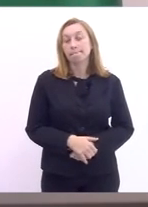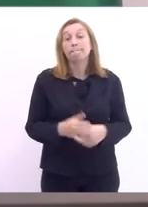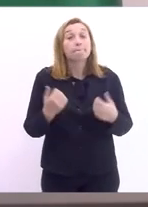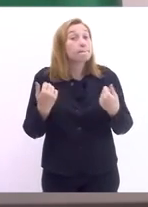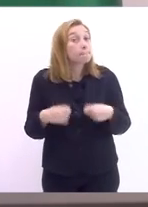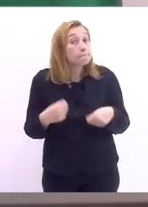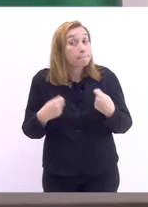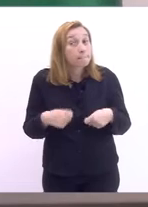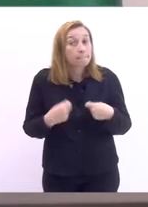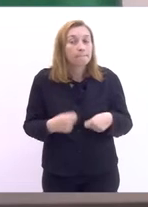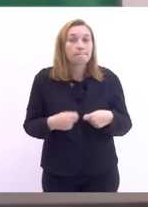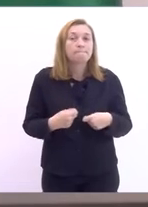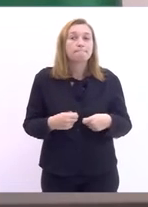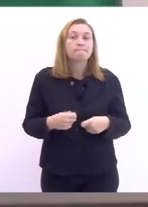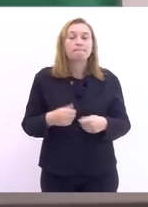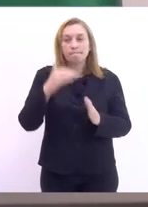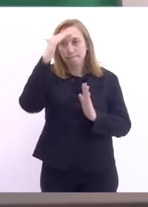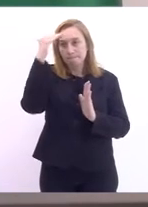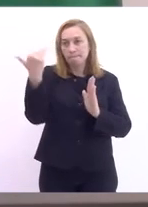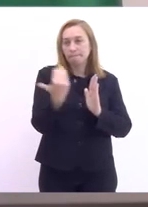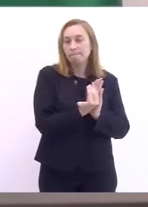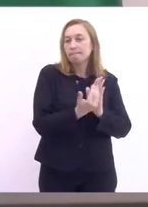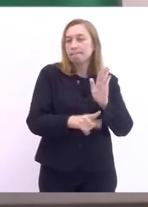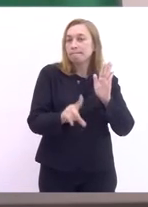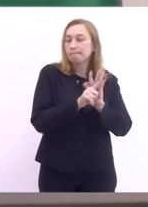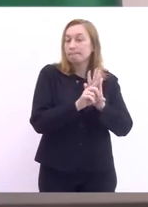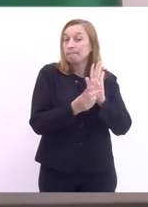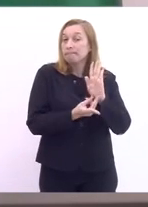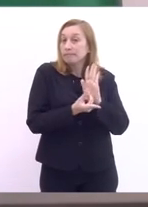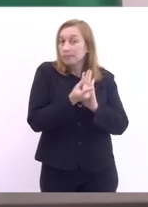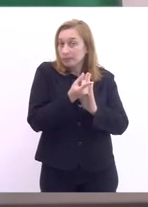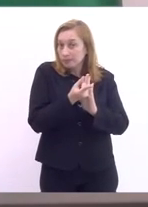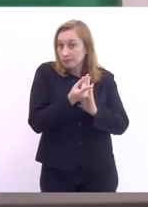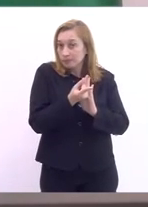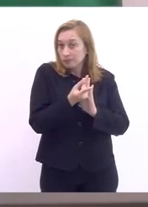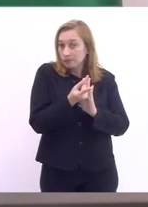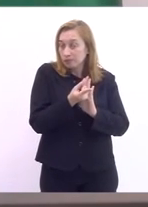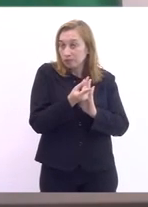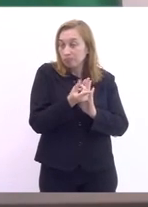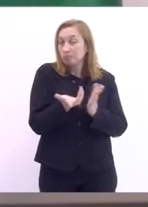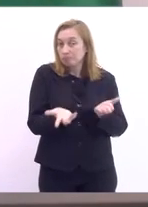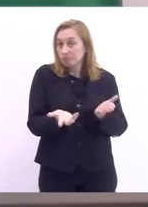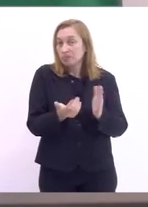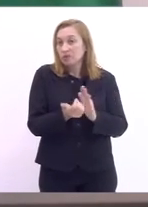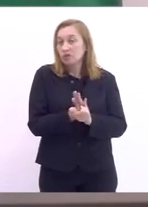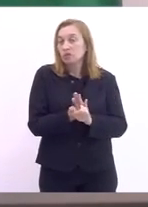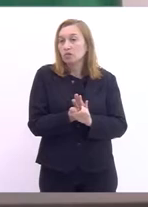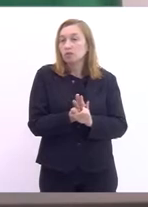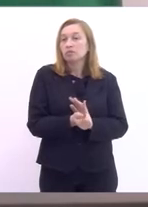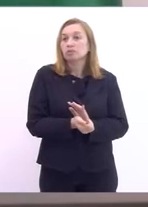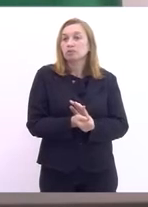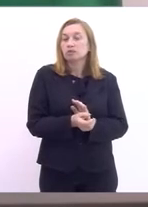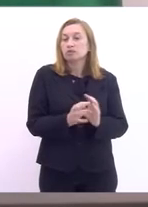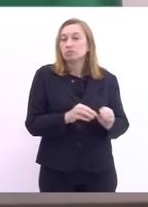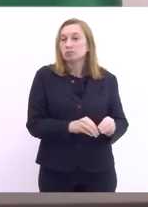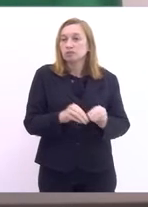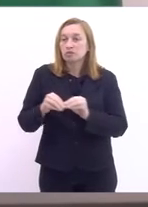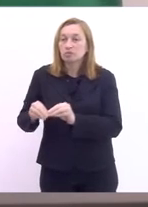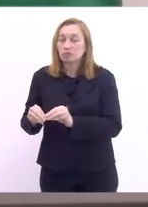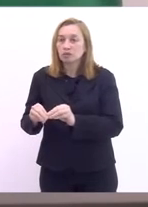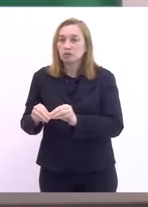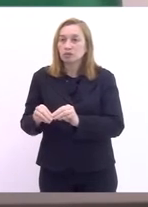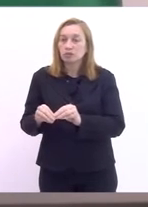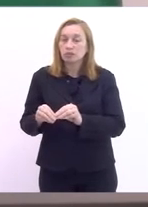necessidade da gente cumprir a lei orçamentária e, em função disso, o remanejamento ser para o programa